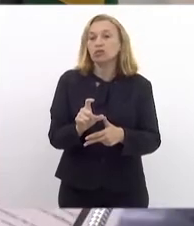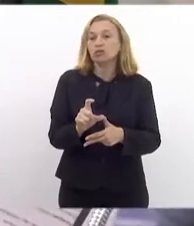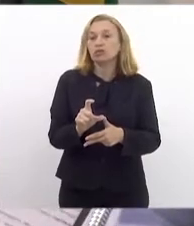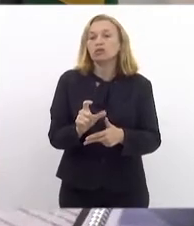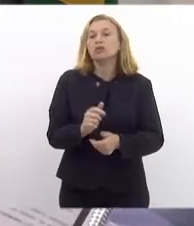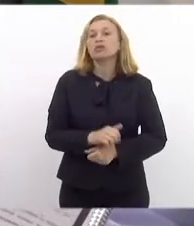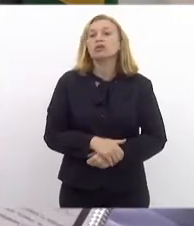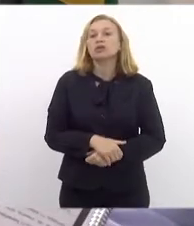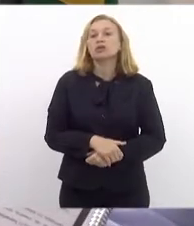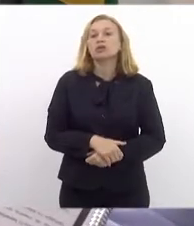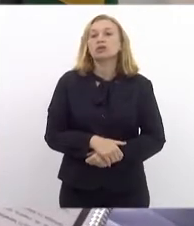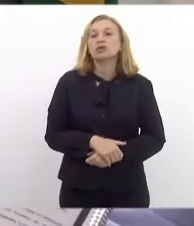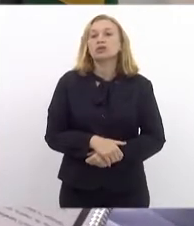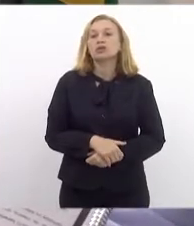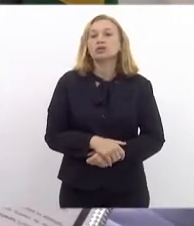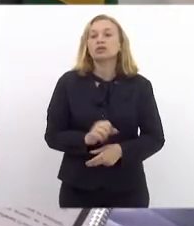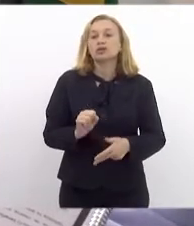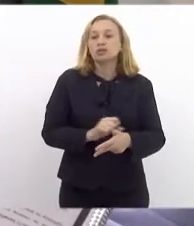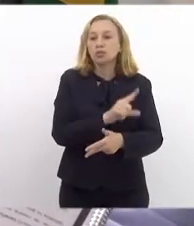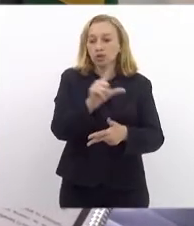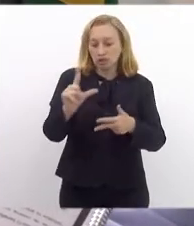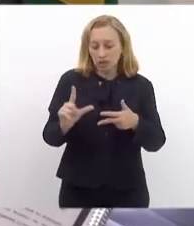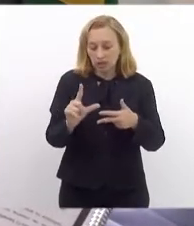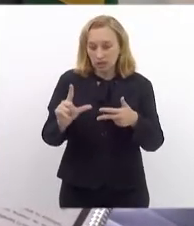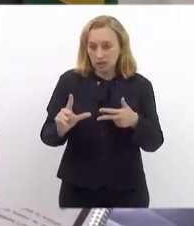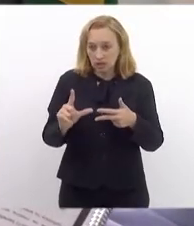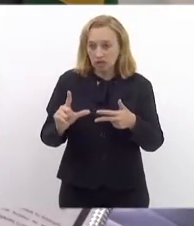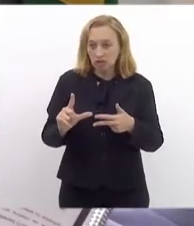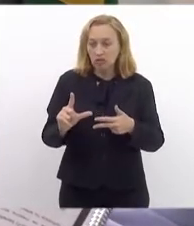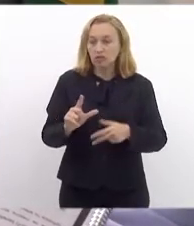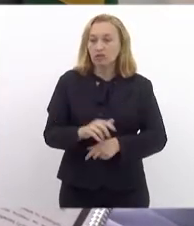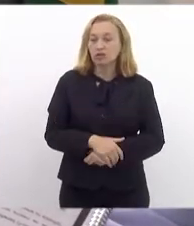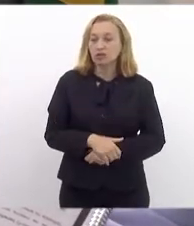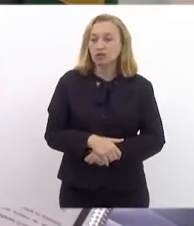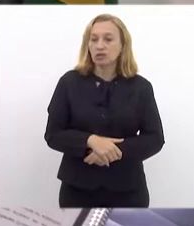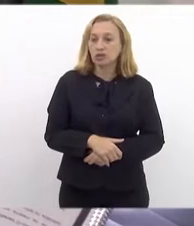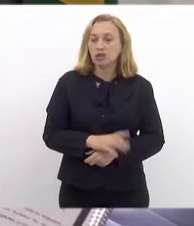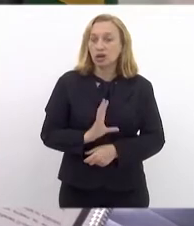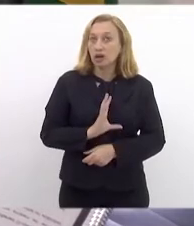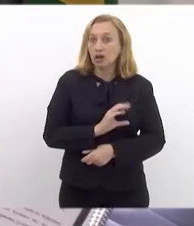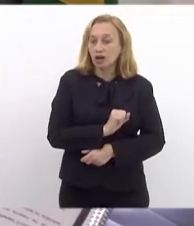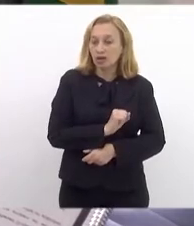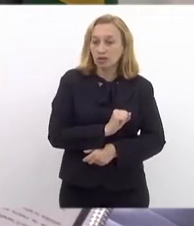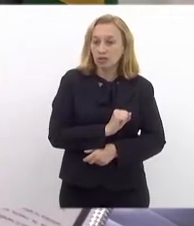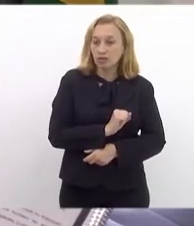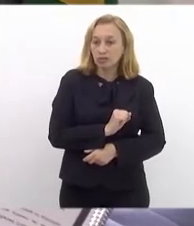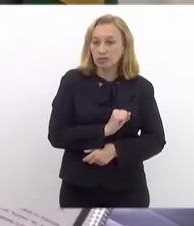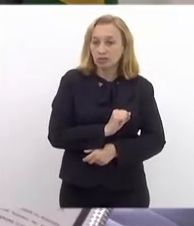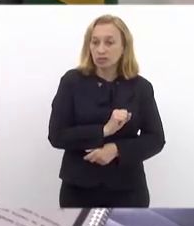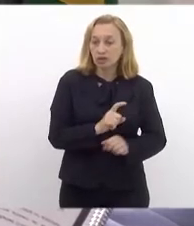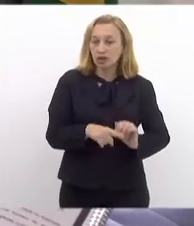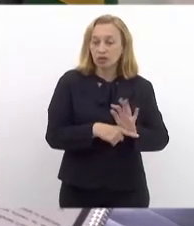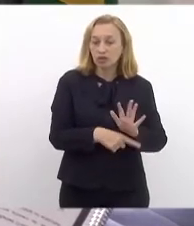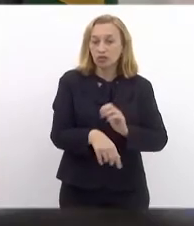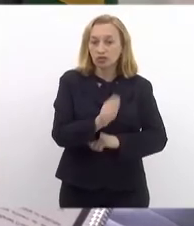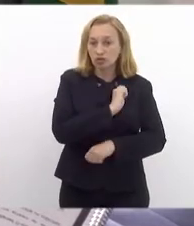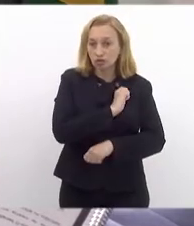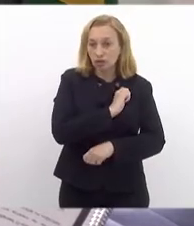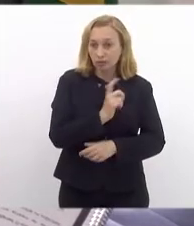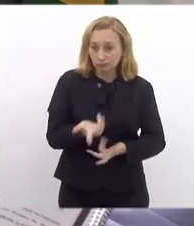o quanto o poder legislativo adoram dar benefício fiscal